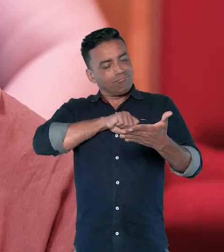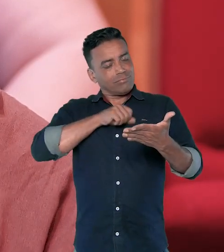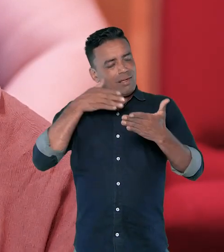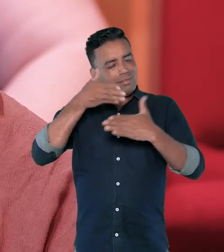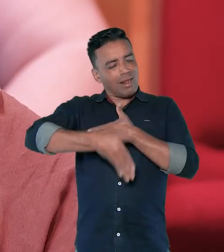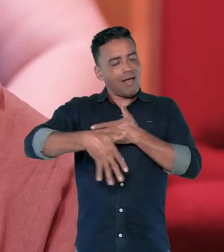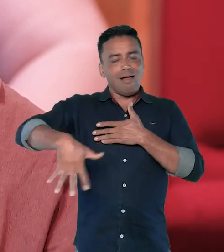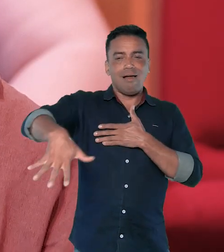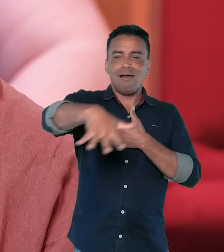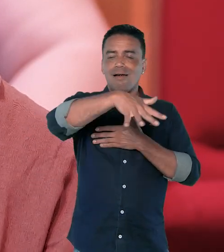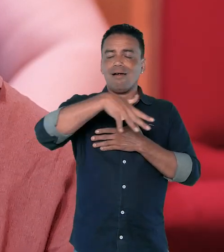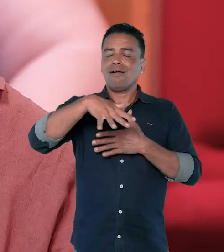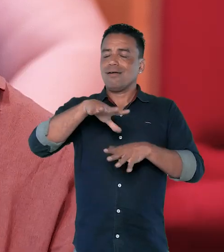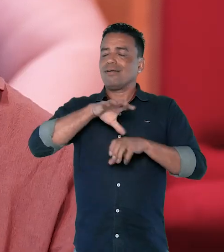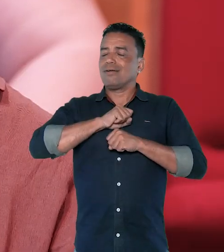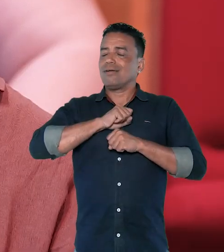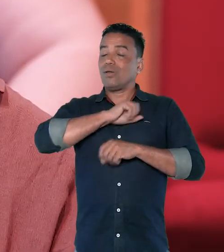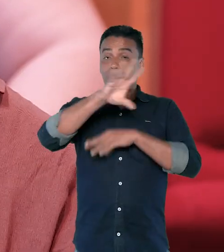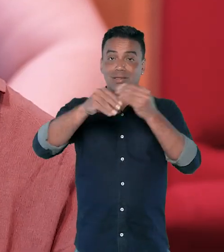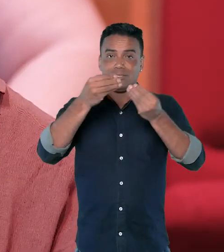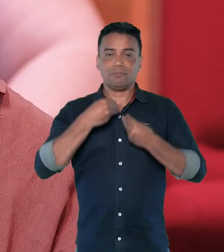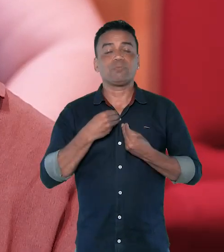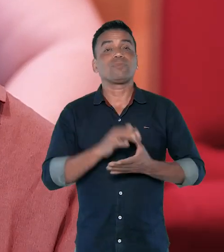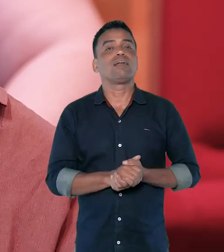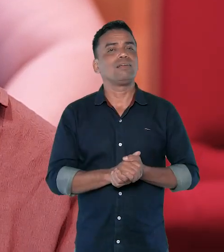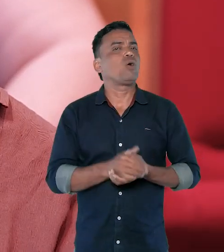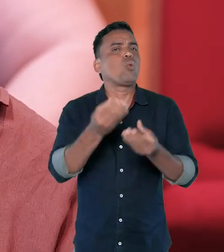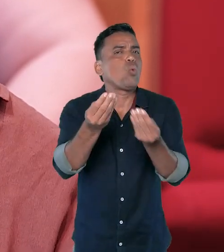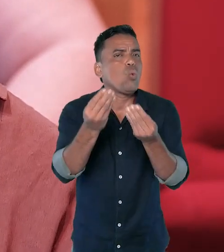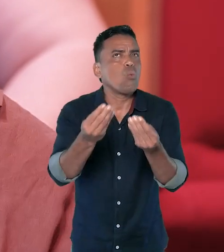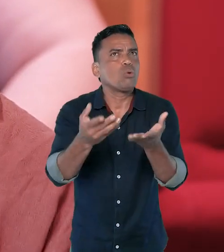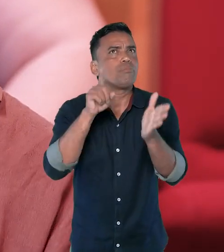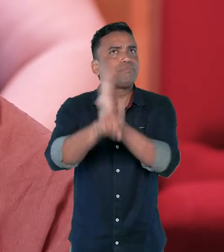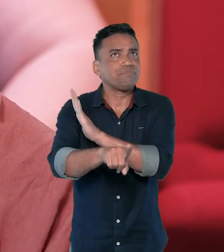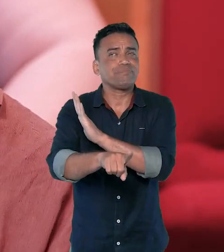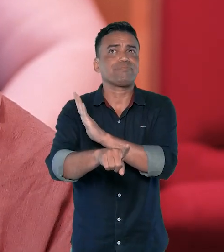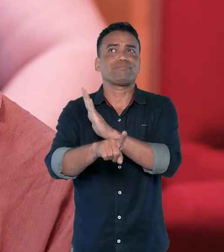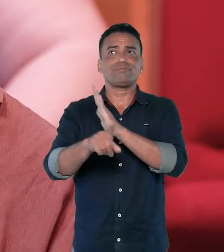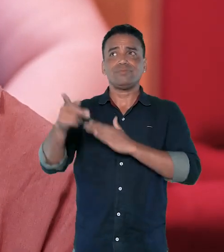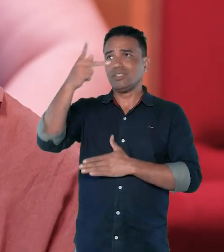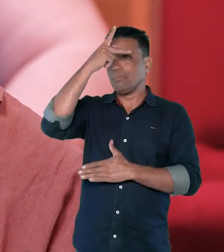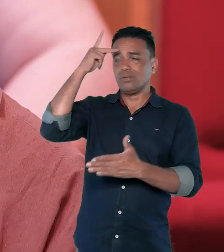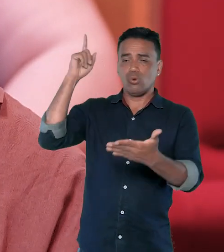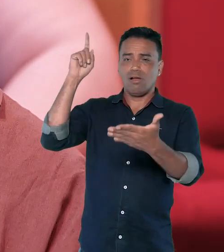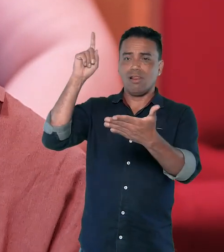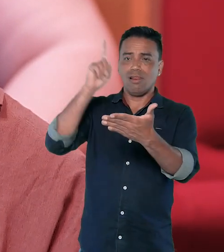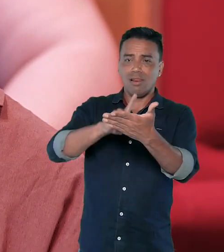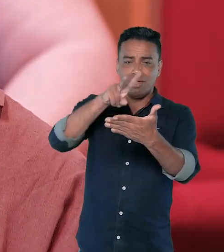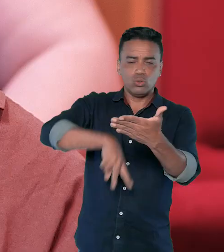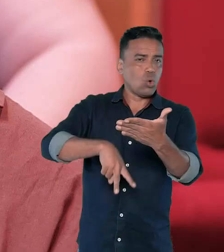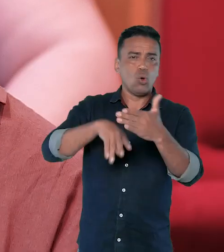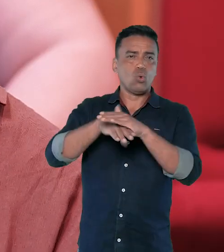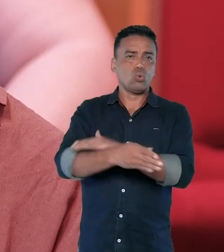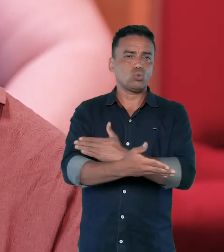é um presente. E a minha pergunta é como formar um leitor nessa nossa